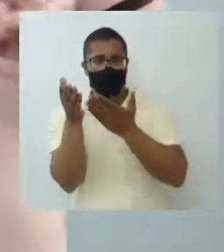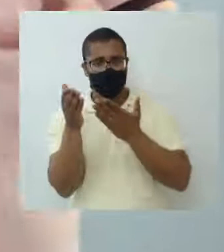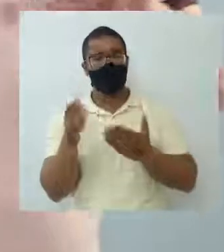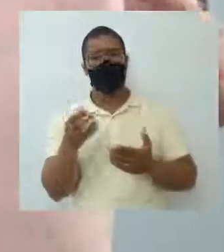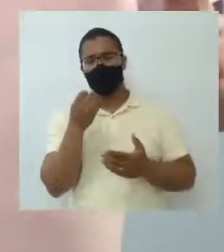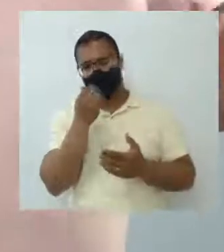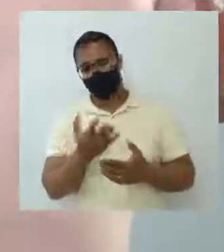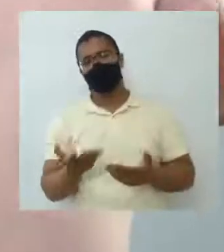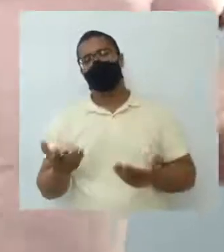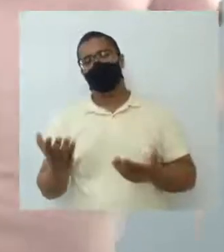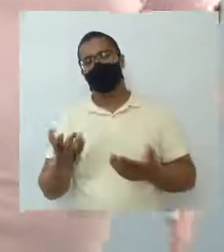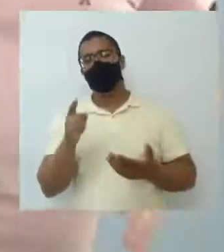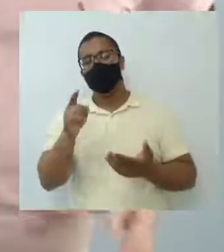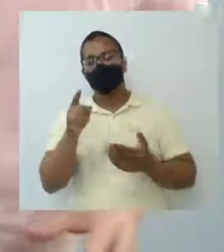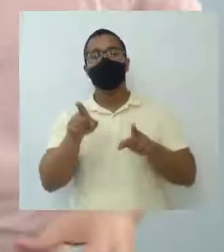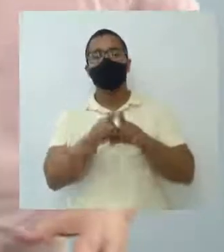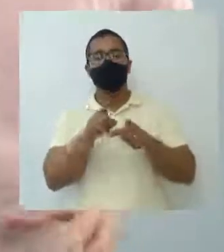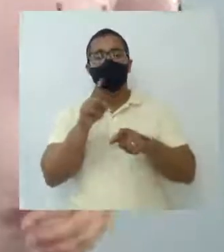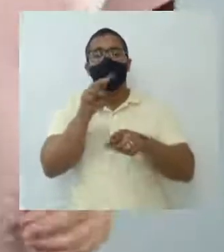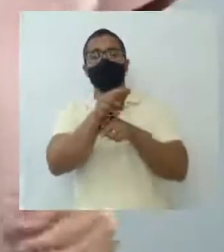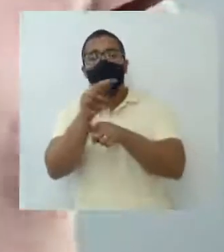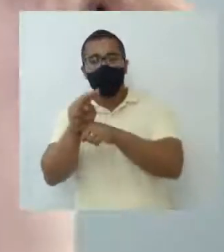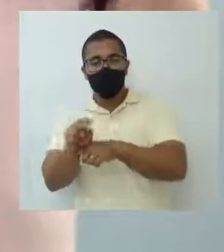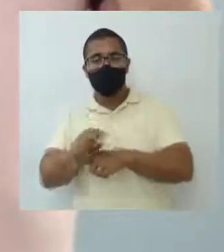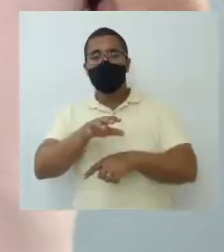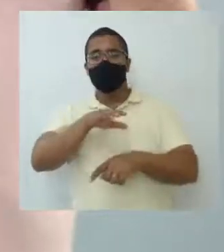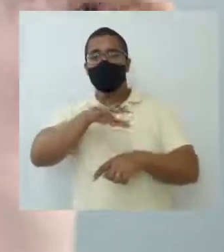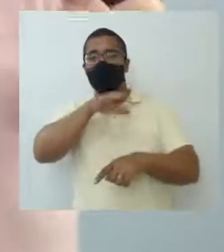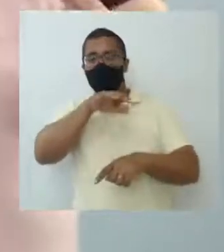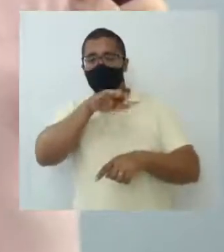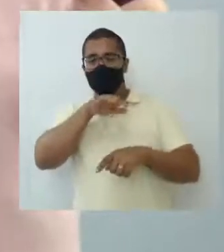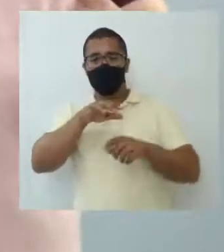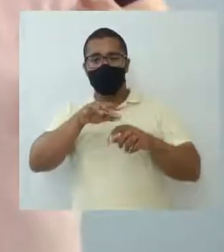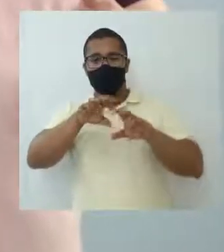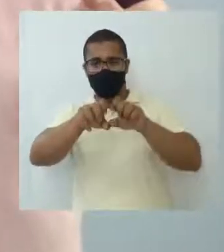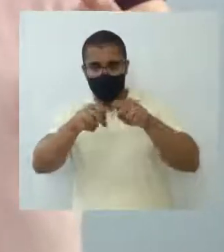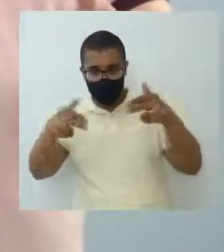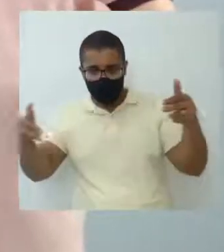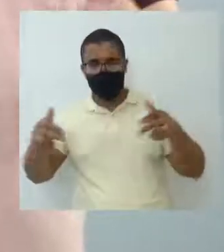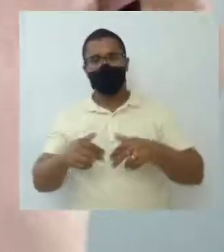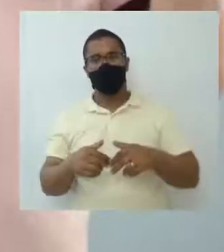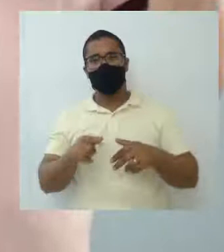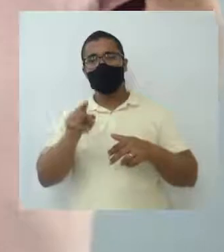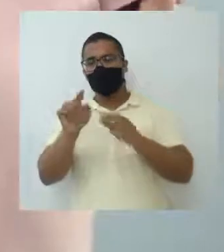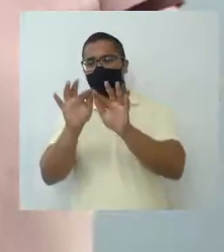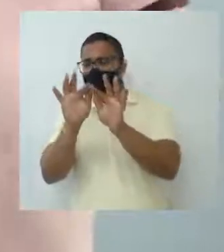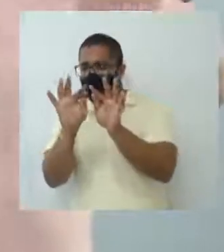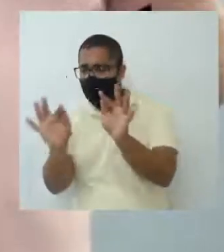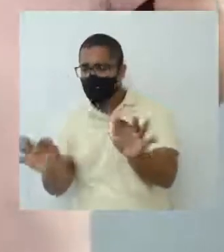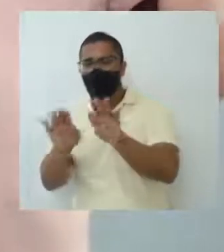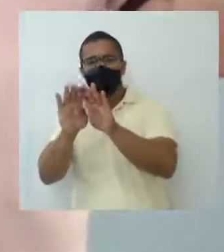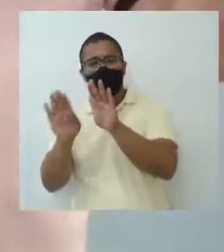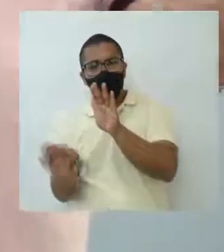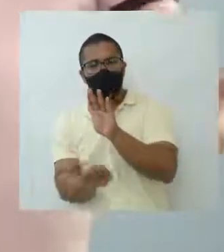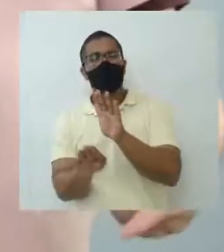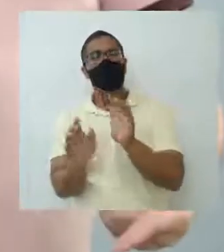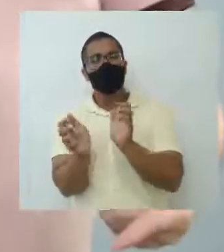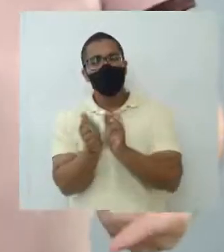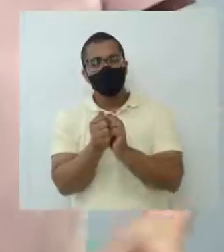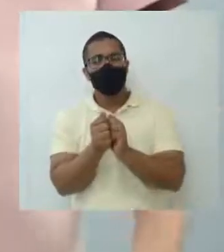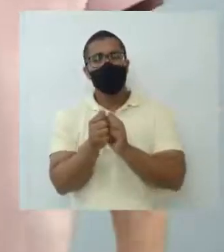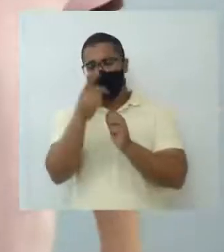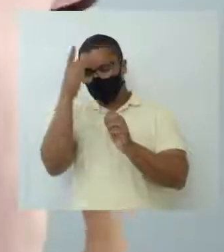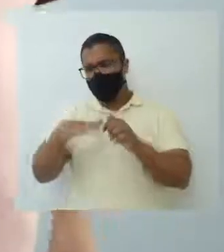o padroeiro dos animais. Então a humildade franciscana, a humildade está junto aos